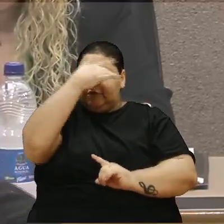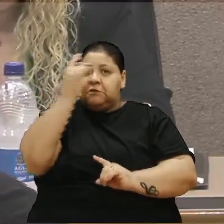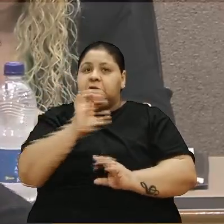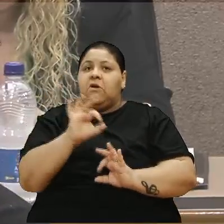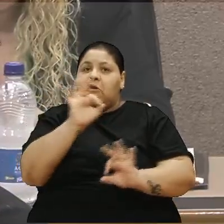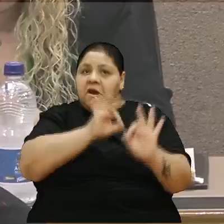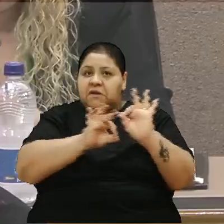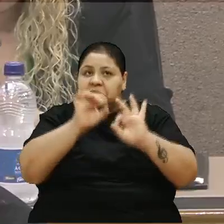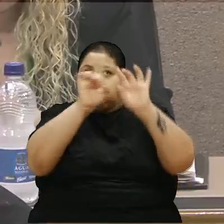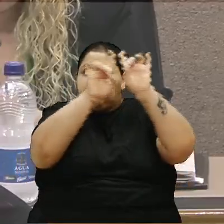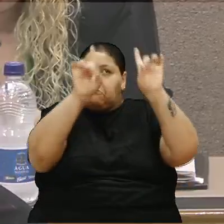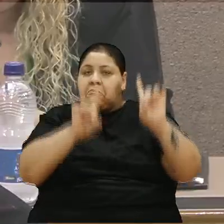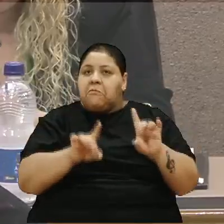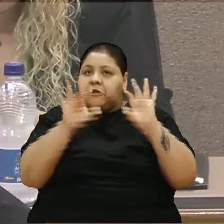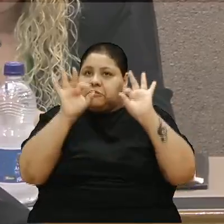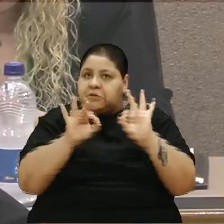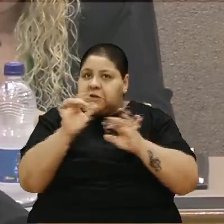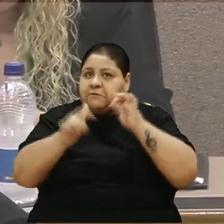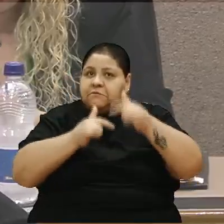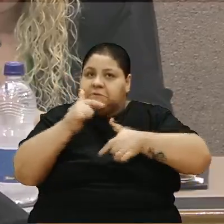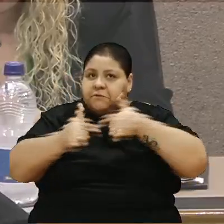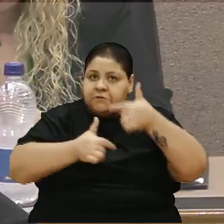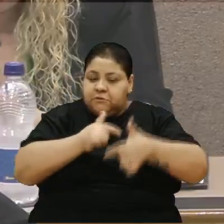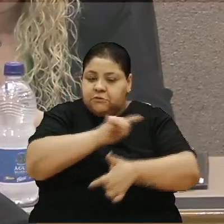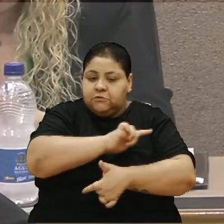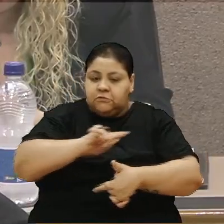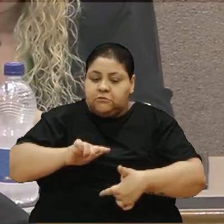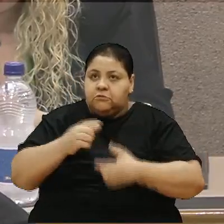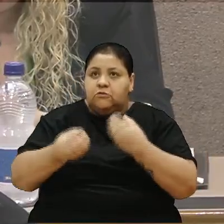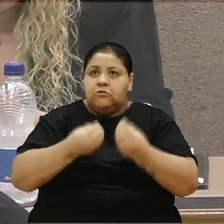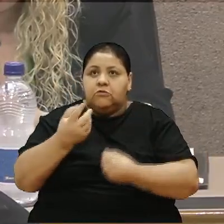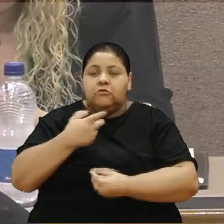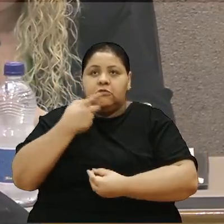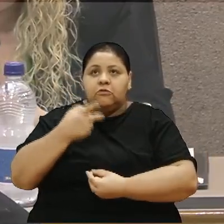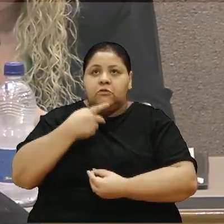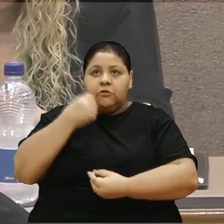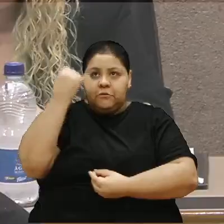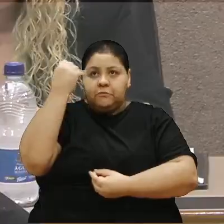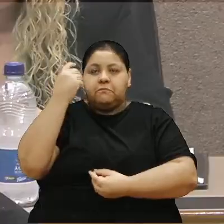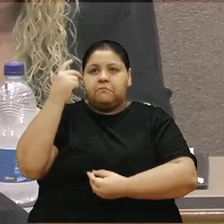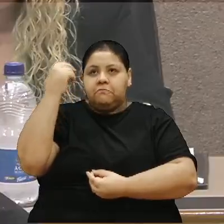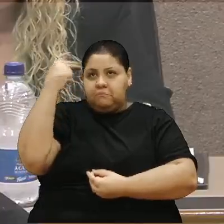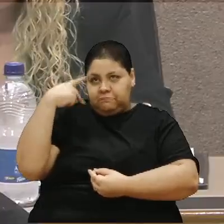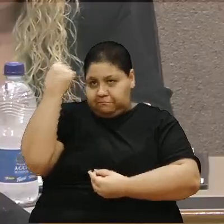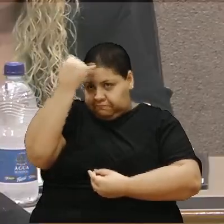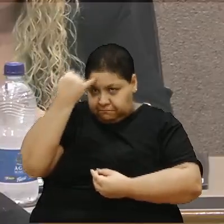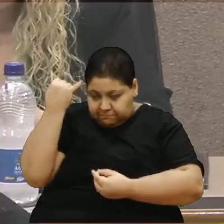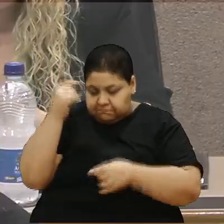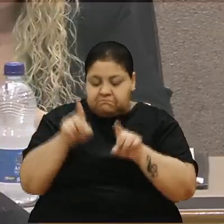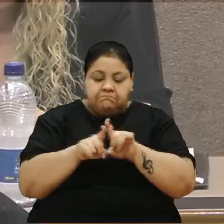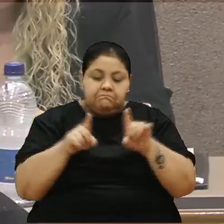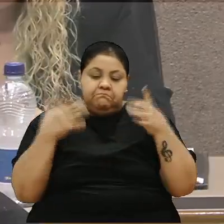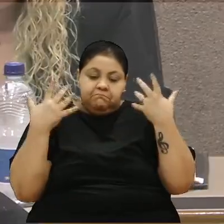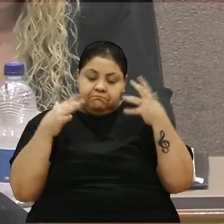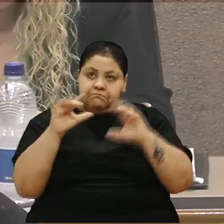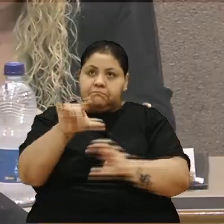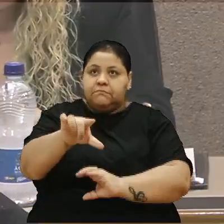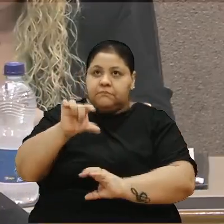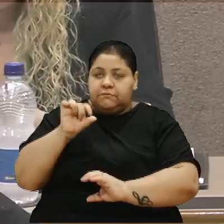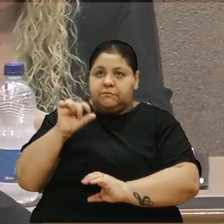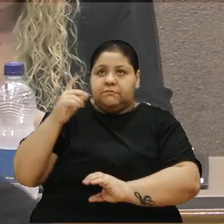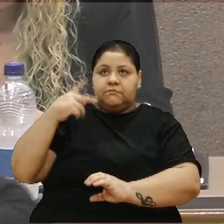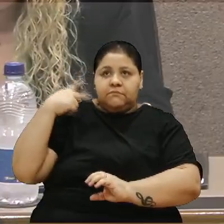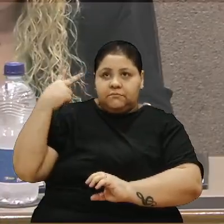tão propositiva, trabalhadora no nosso governo. E como fala o vereador D'Ambrosa agora, também parabenizar pela escolha do